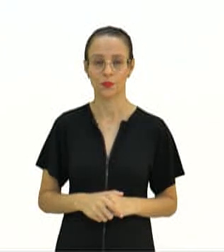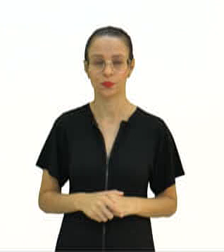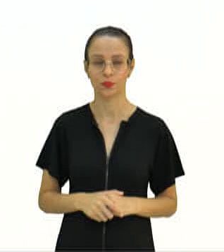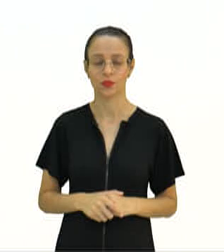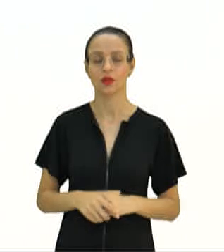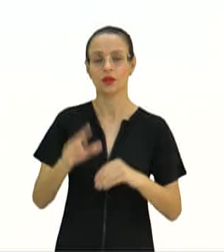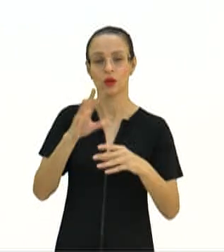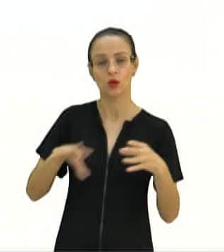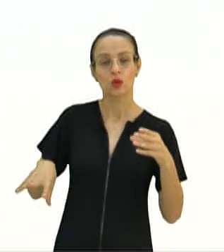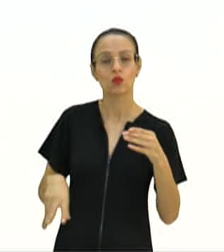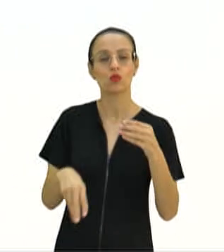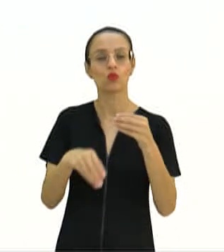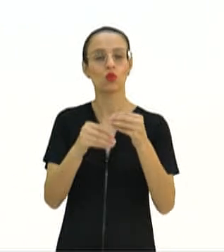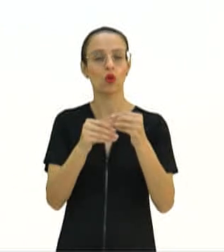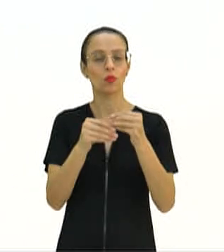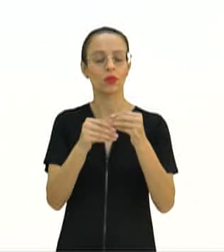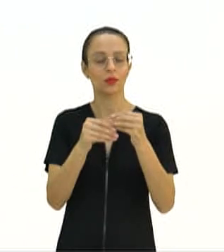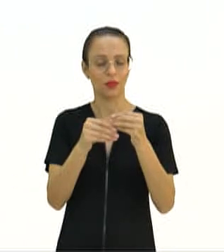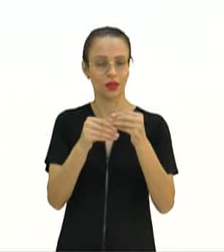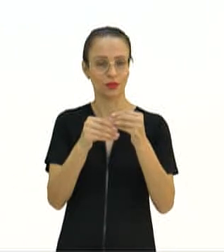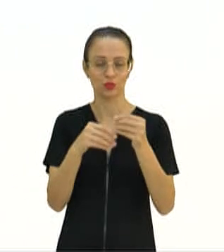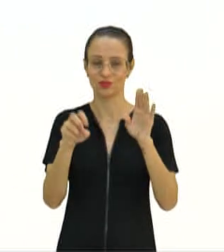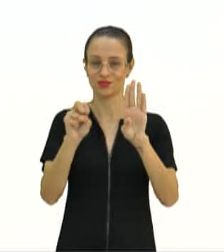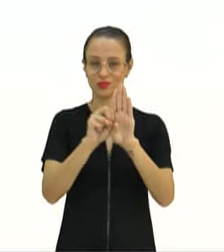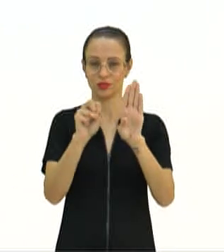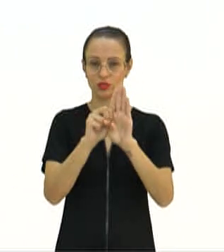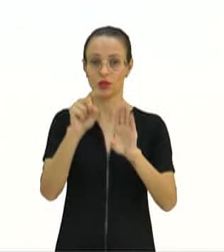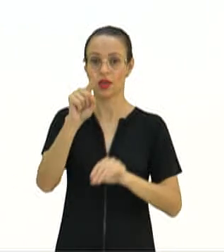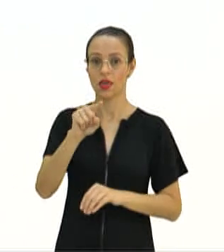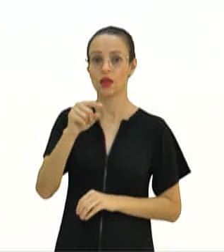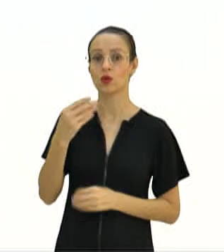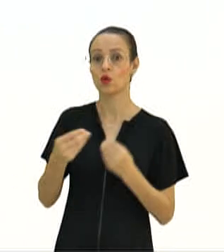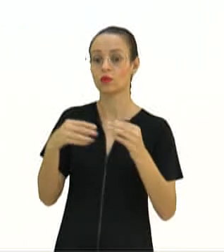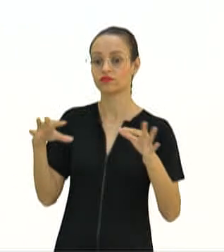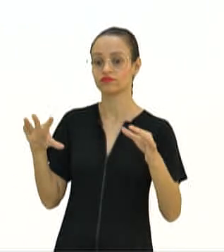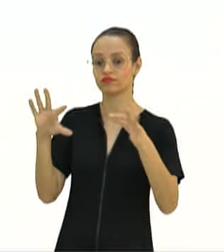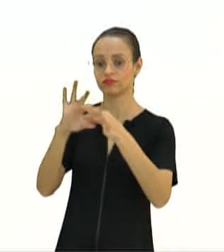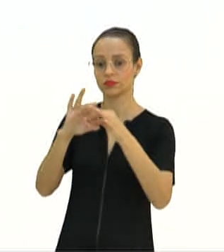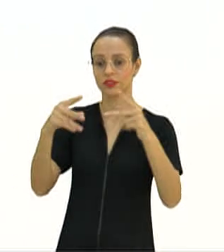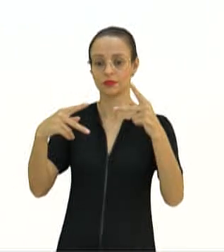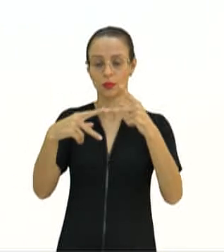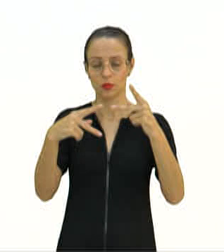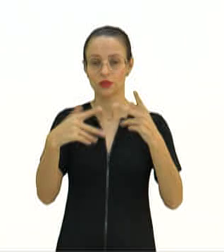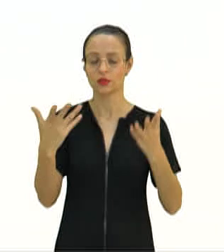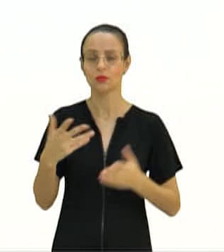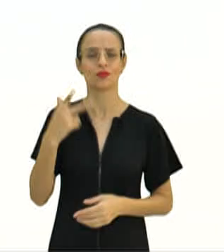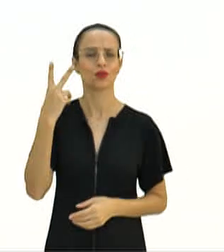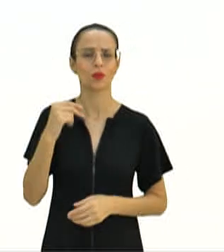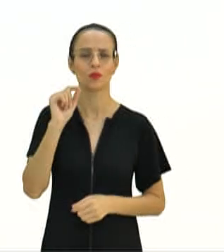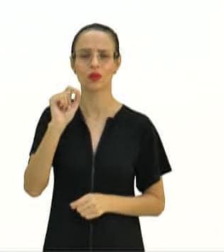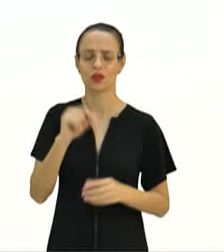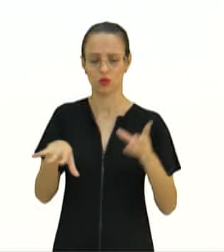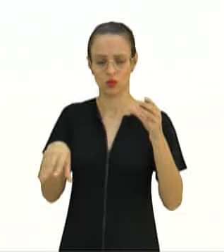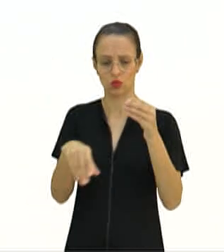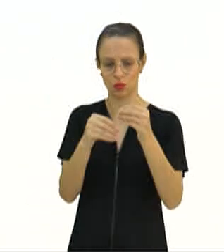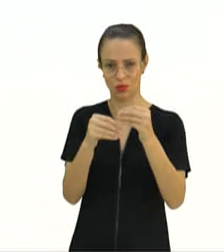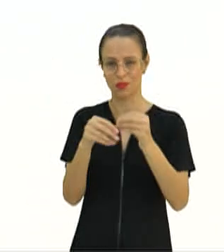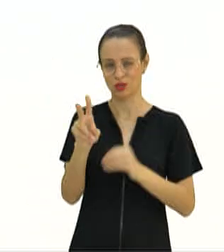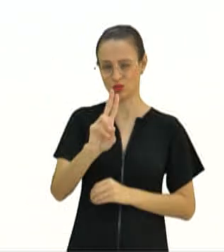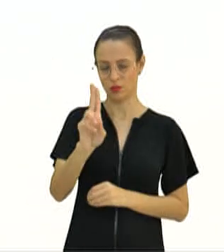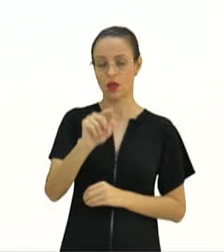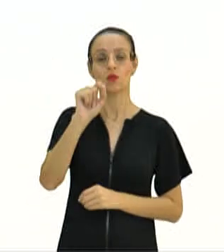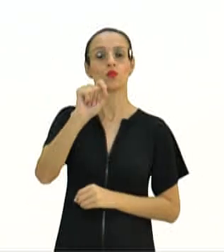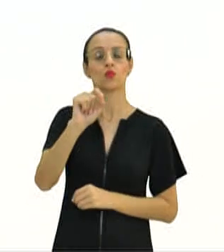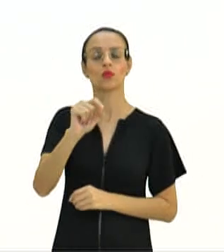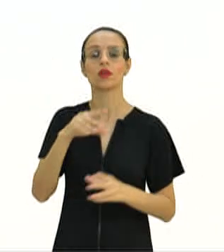um termo que completa o sentido de um nome por meio de uma preposição. Isso mesmo, normalmente o complemento nominal ele